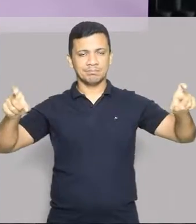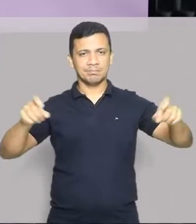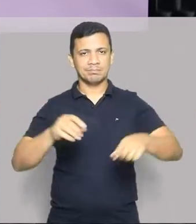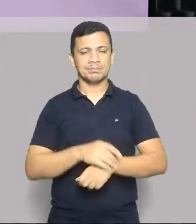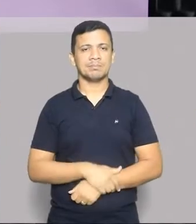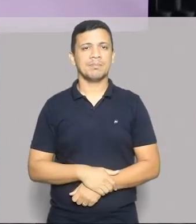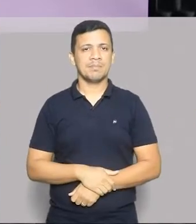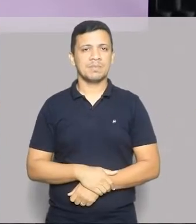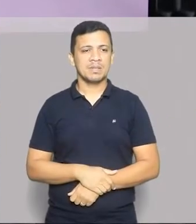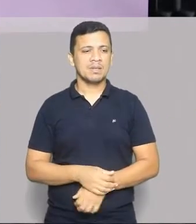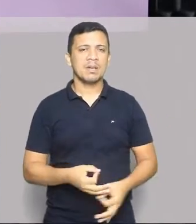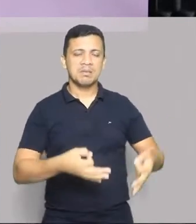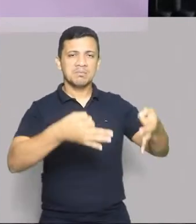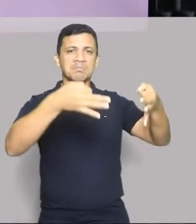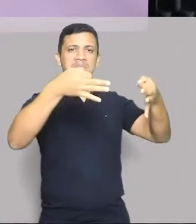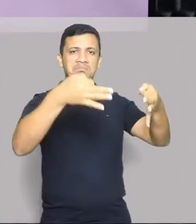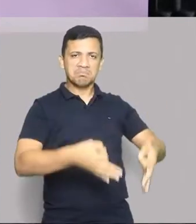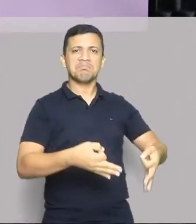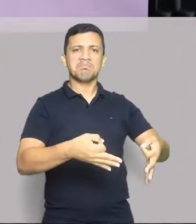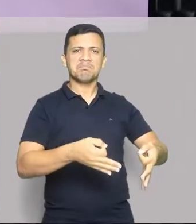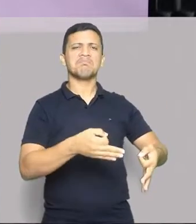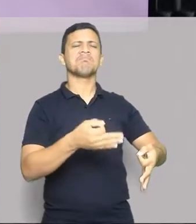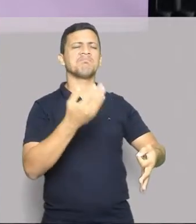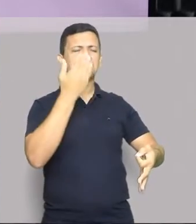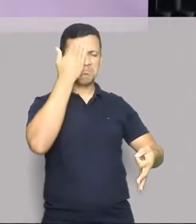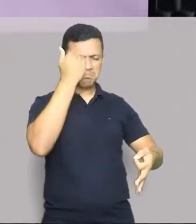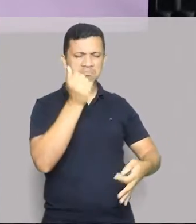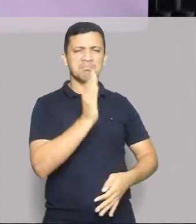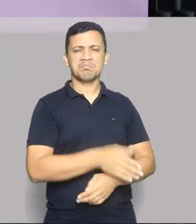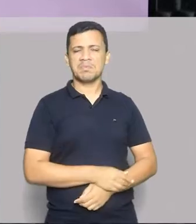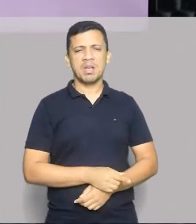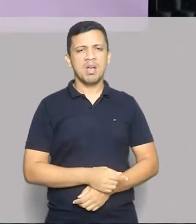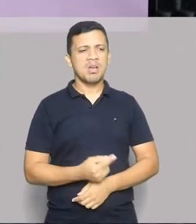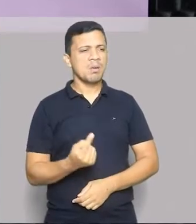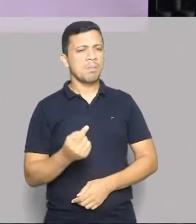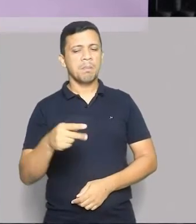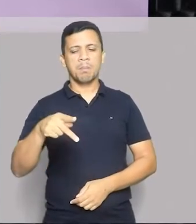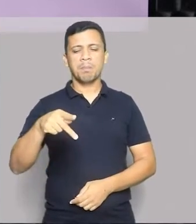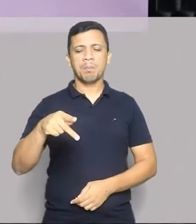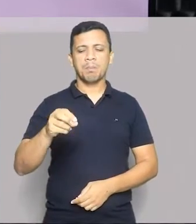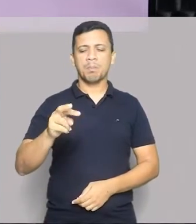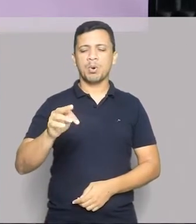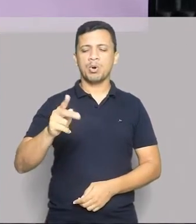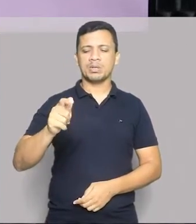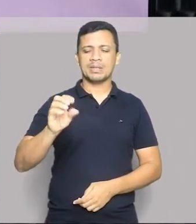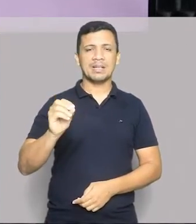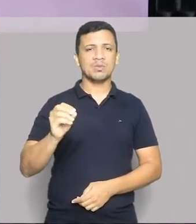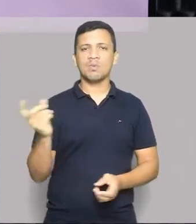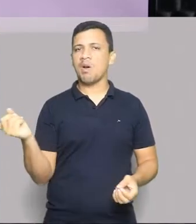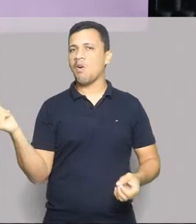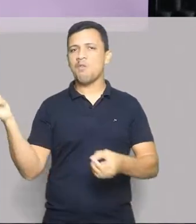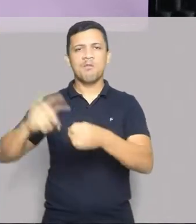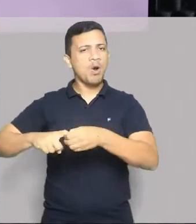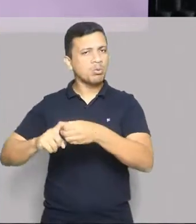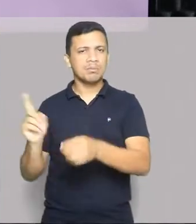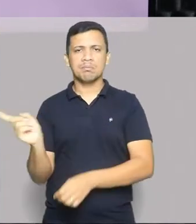Estamos convictos da decisão, portanto, não vamos recuar. Tudo bem?